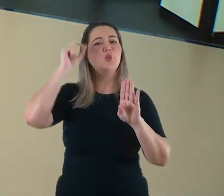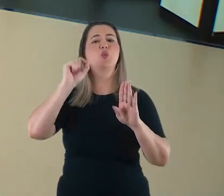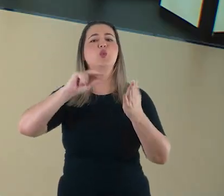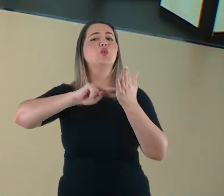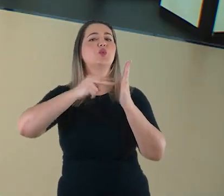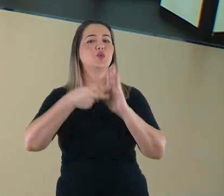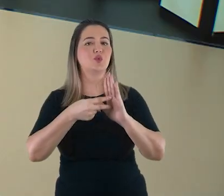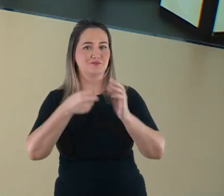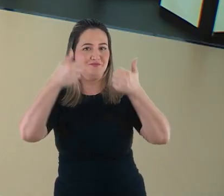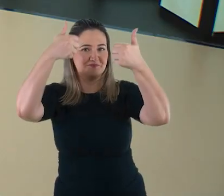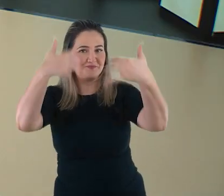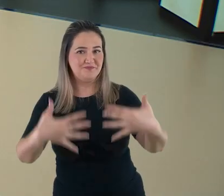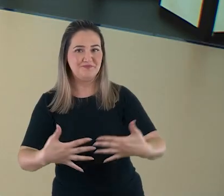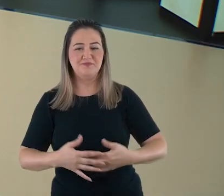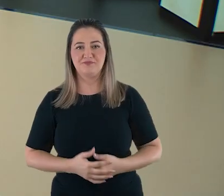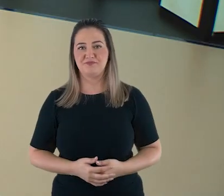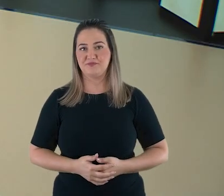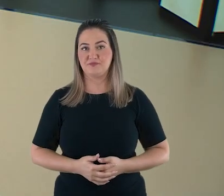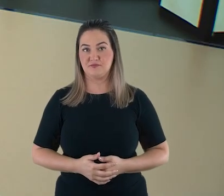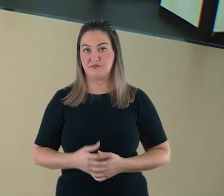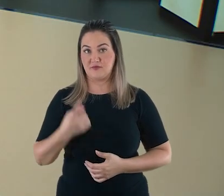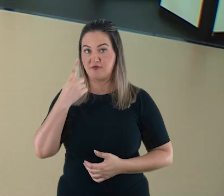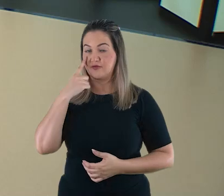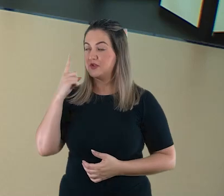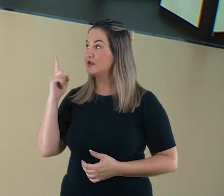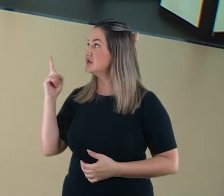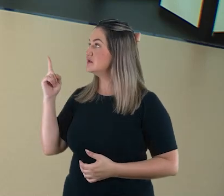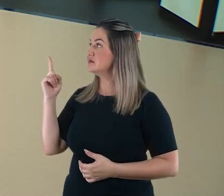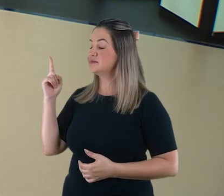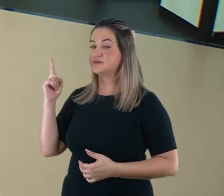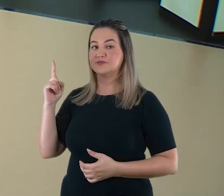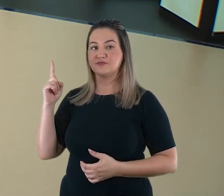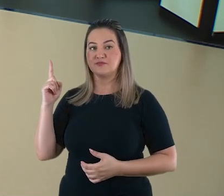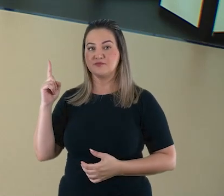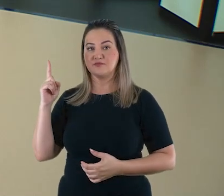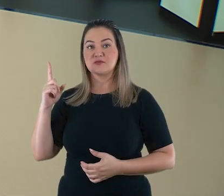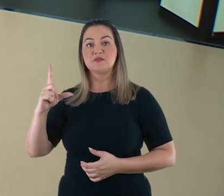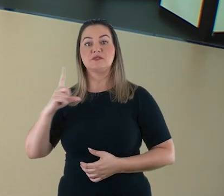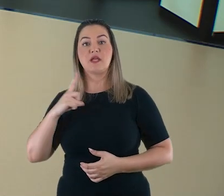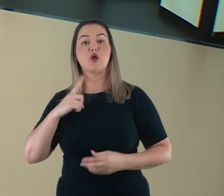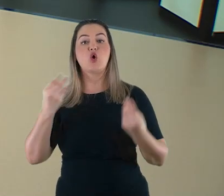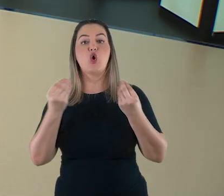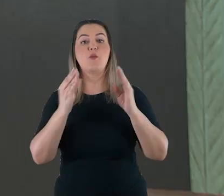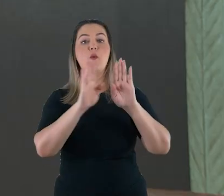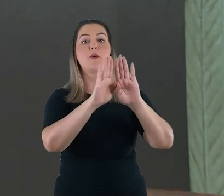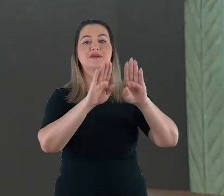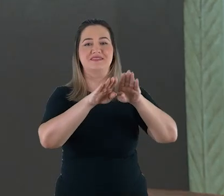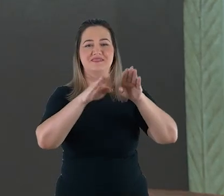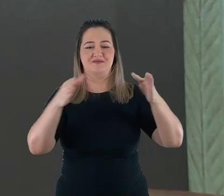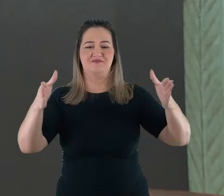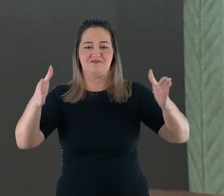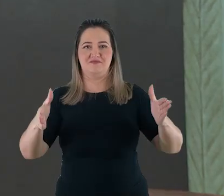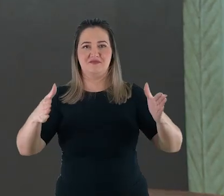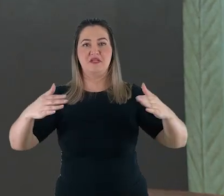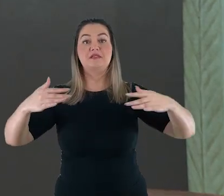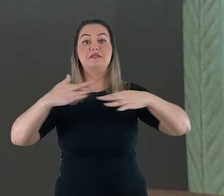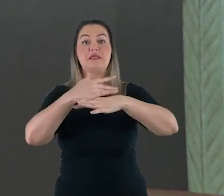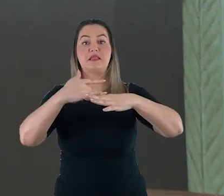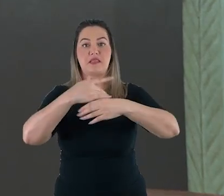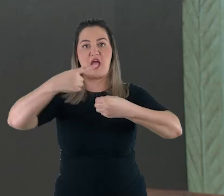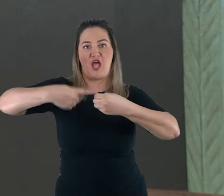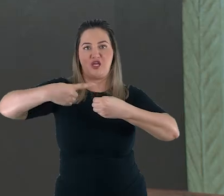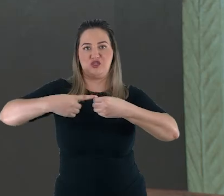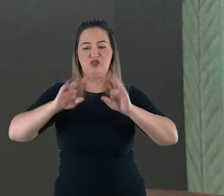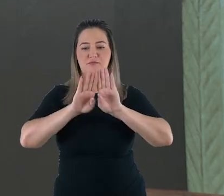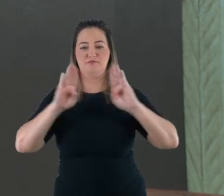você. Aqui eu tenho um desenho artístico de como seriam as portas de uma cidade dos tempos da Bíblia. Aqui é a